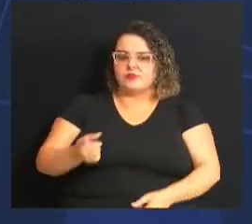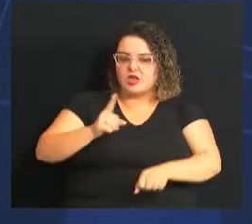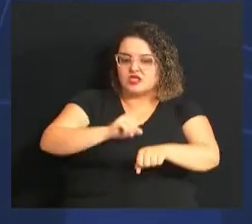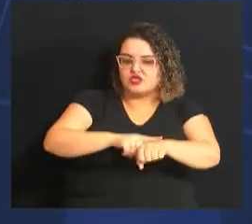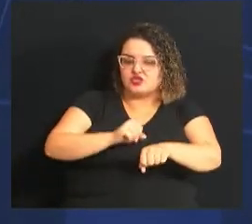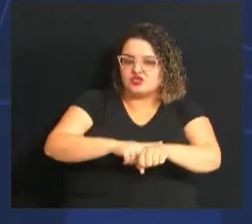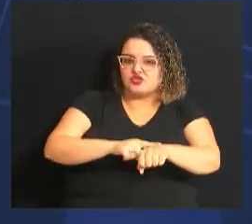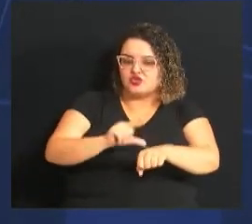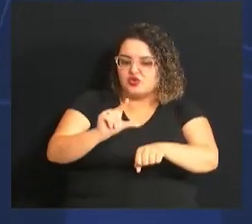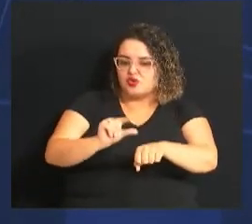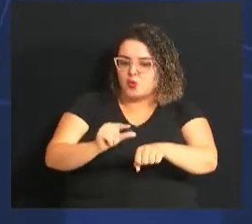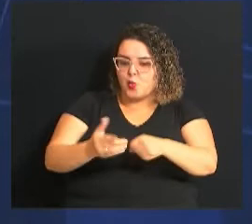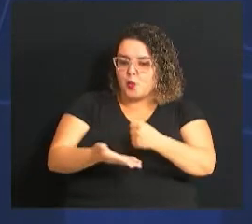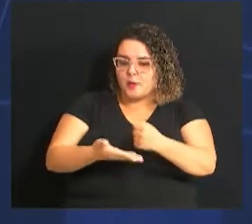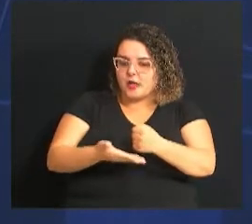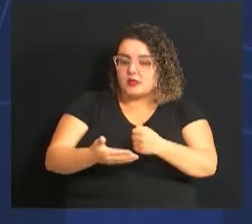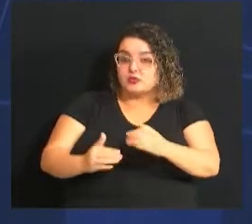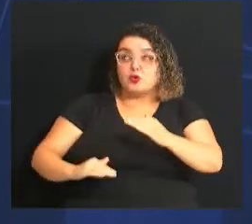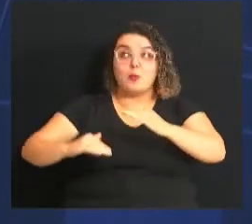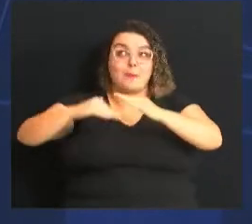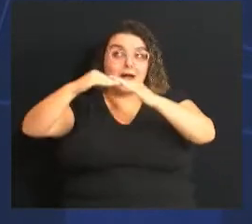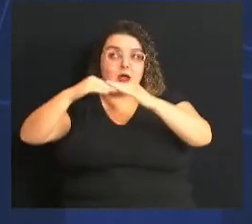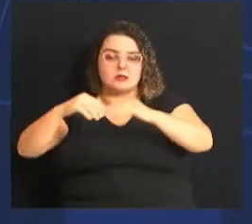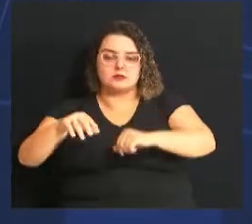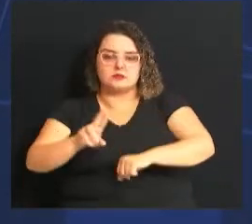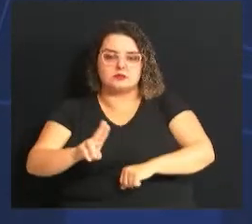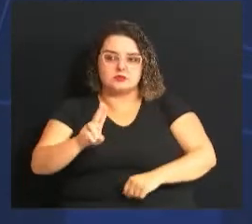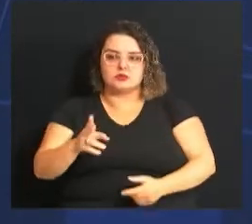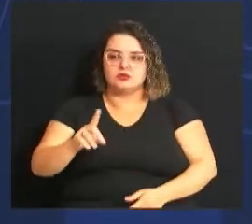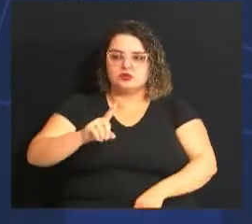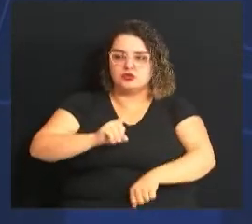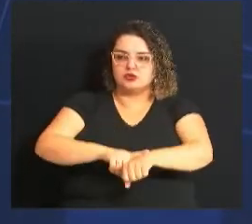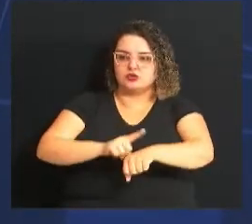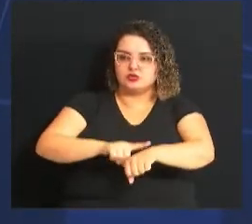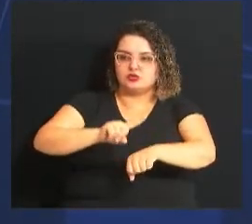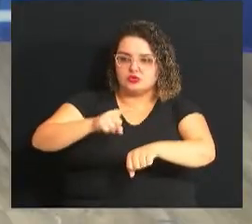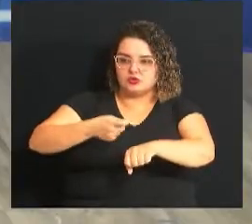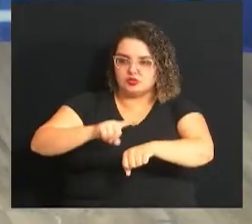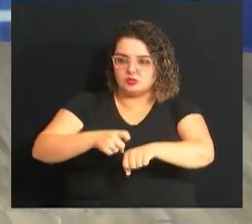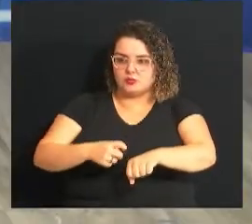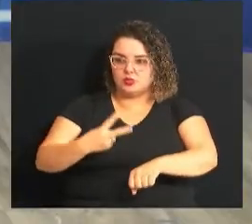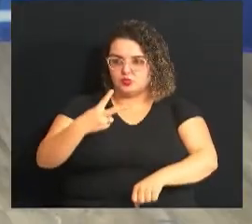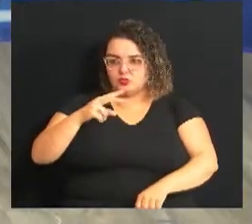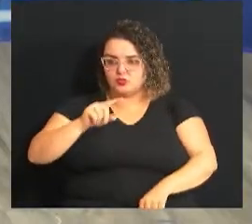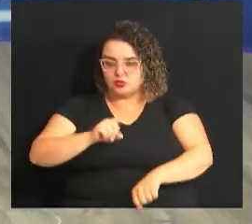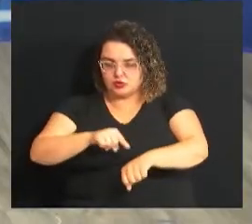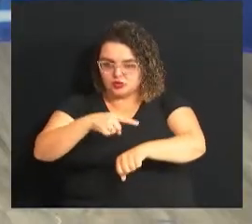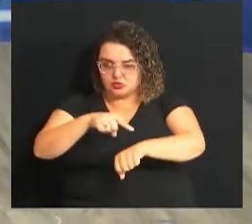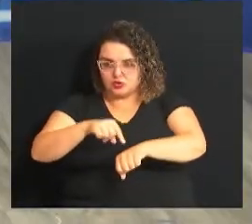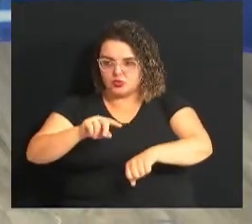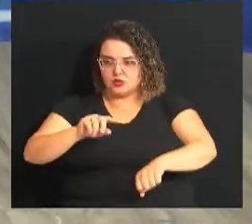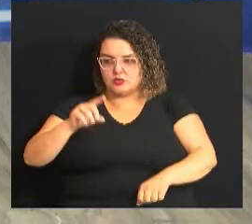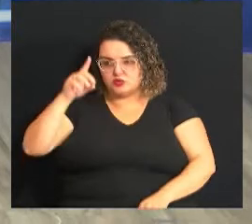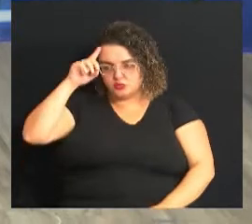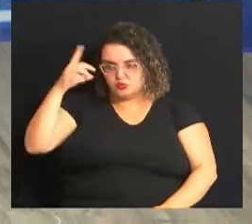precisa realizar e sobre hora extra, o máximo que ele pode realizar são 2 horas extras ao dia, ou Imaculada?